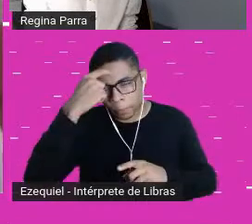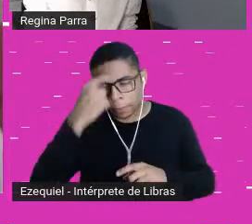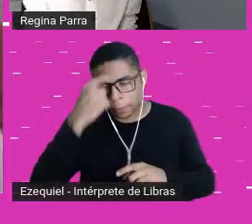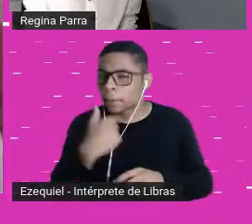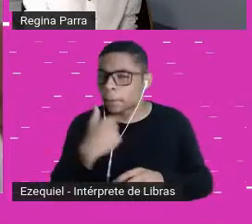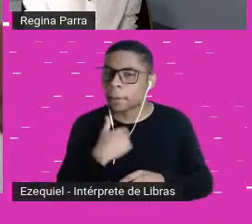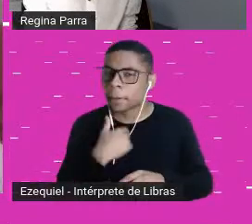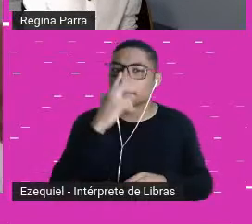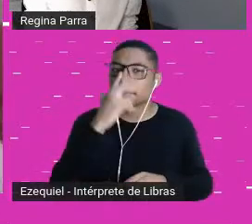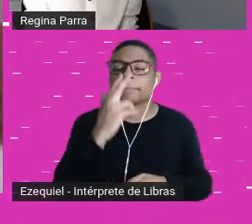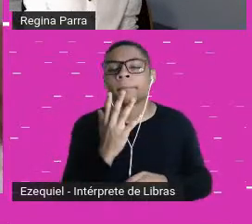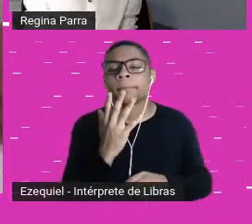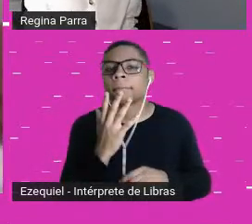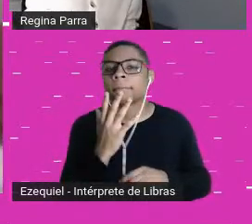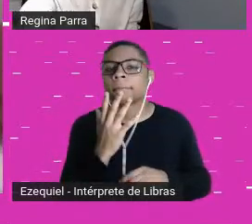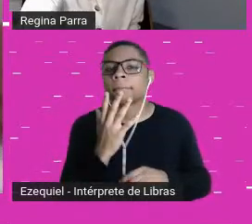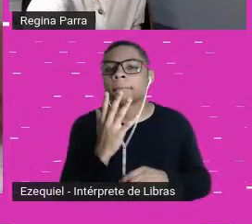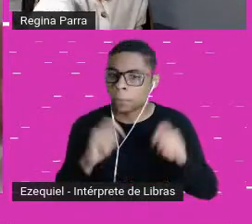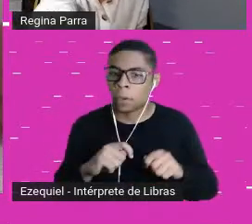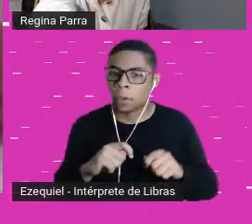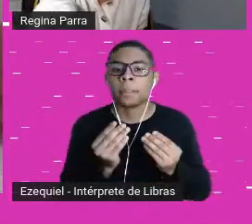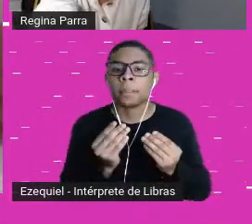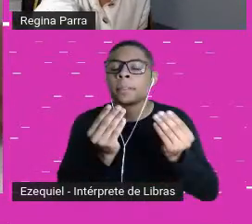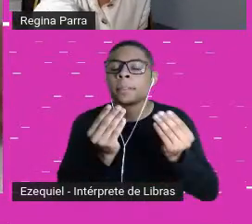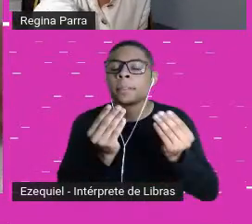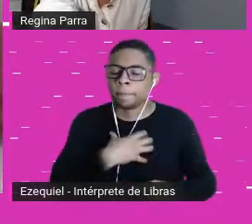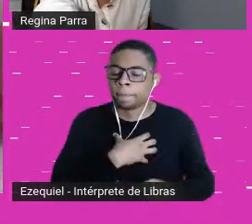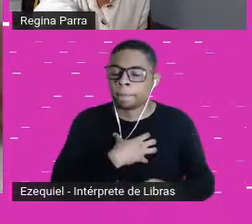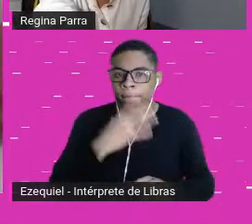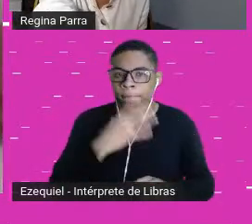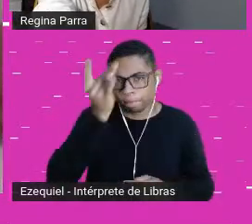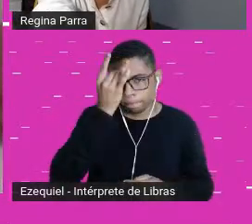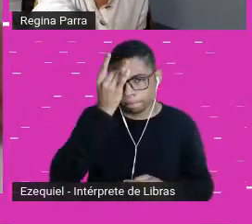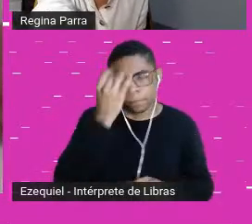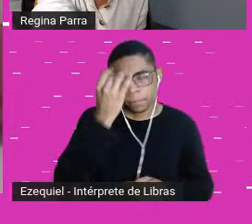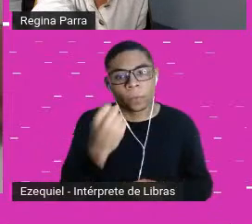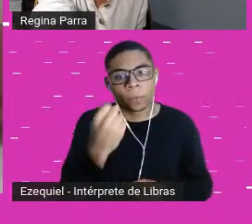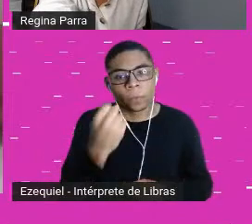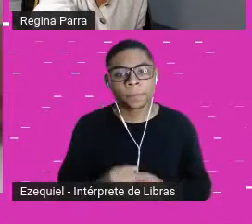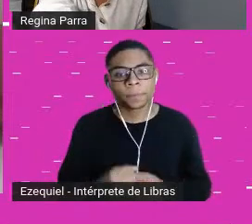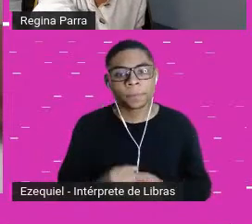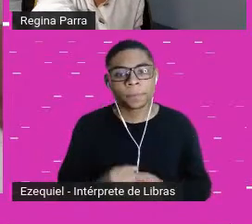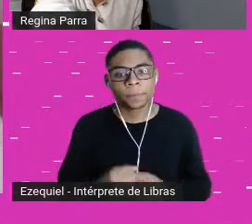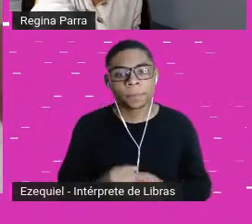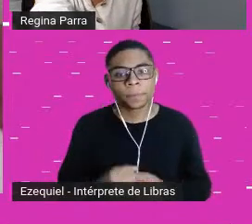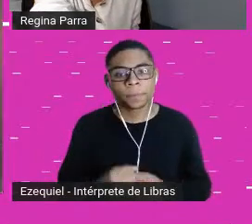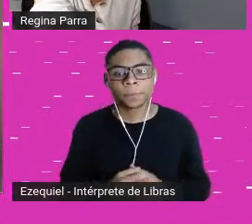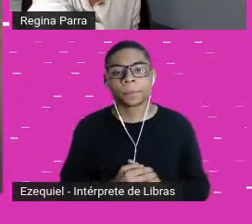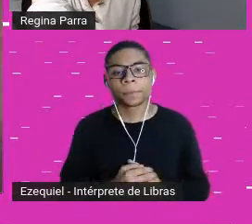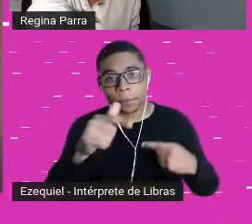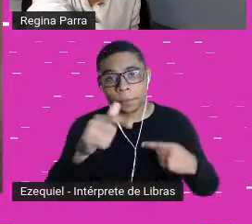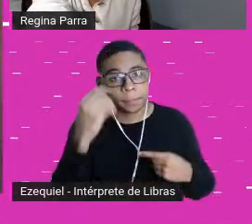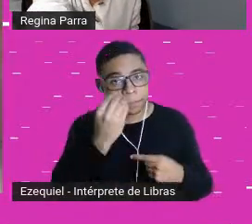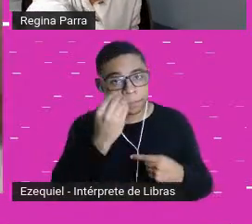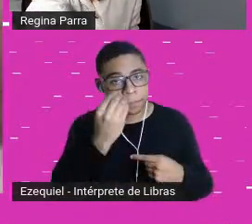que ecoa, né, pós-experiência. E que talvez norteiem depois